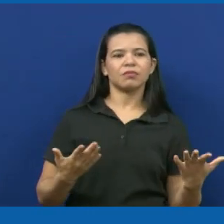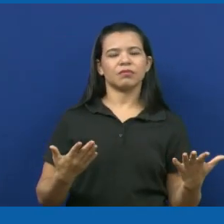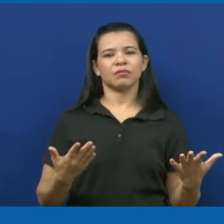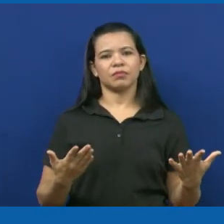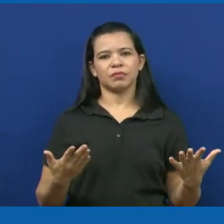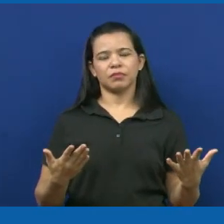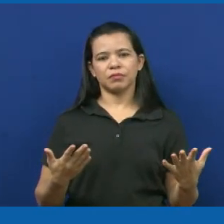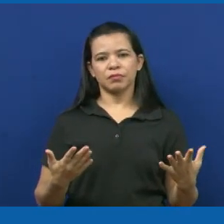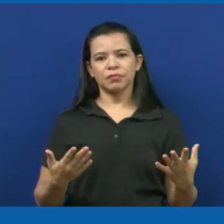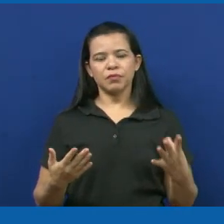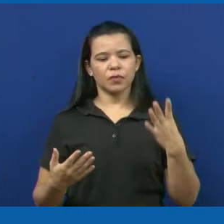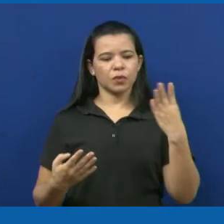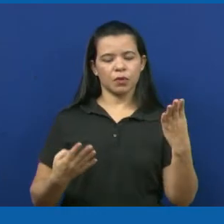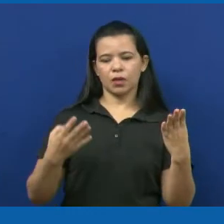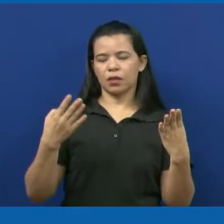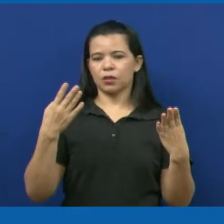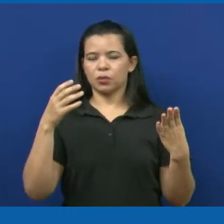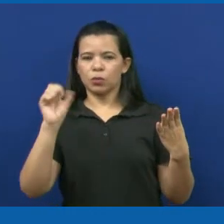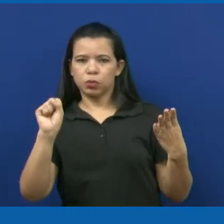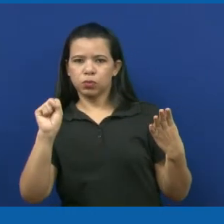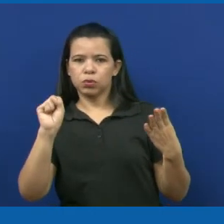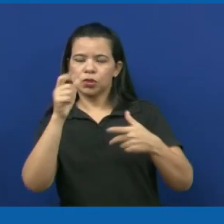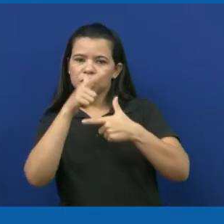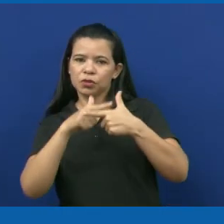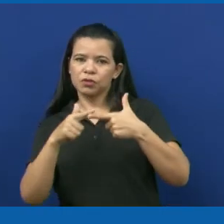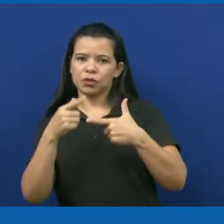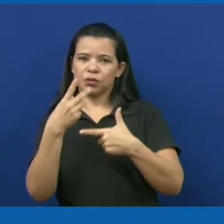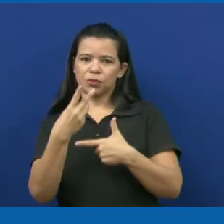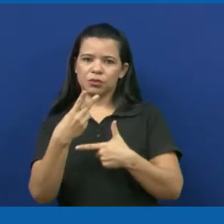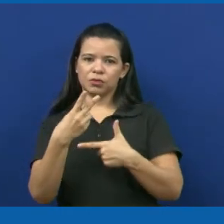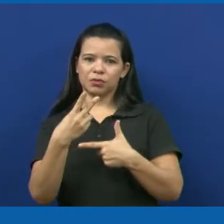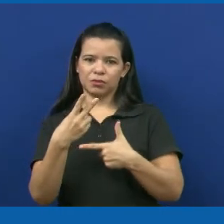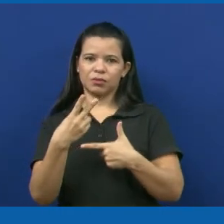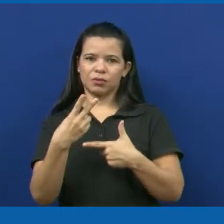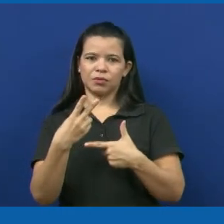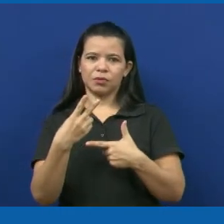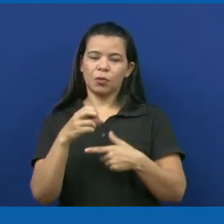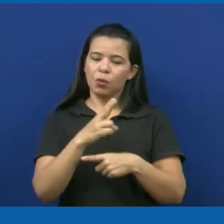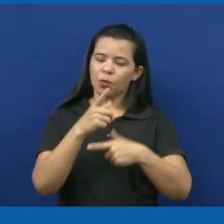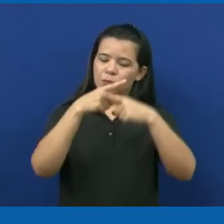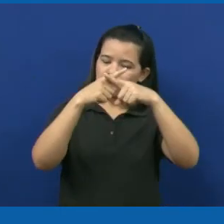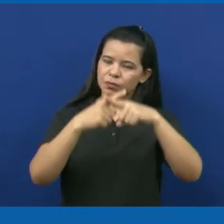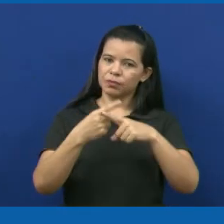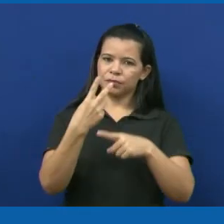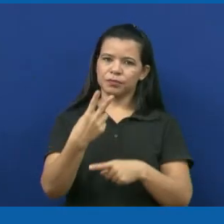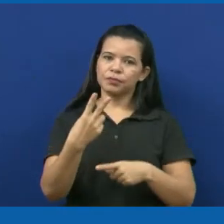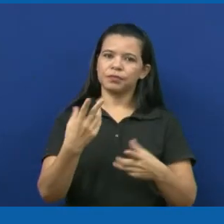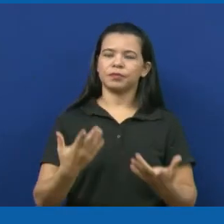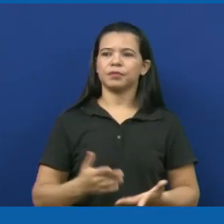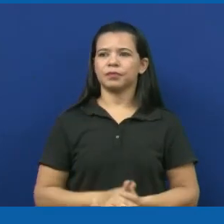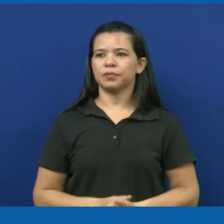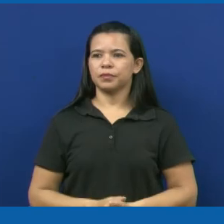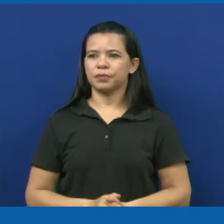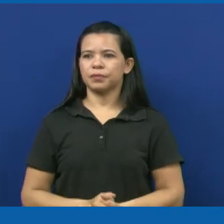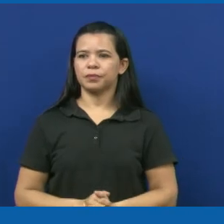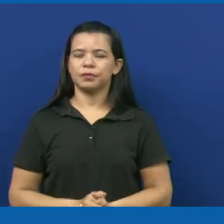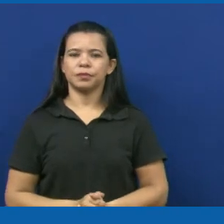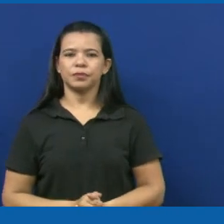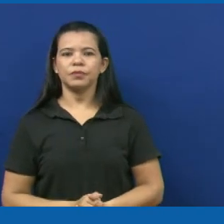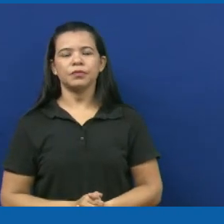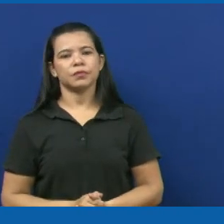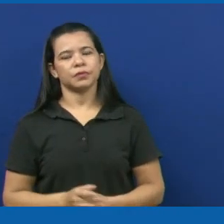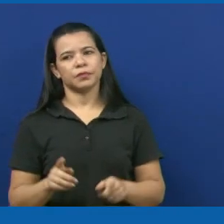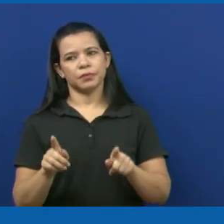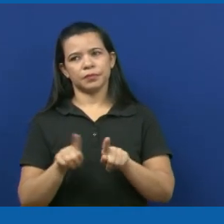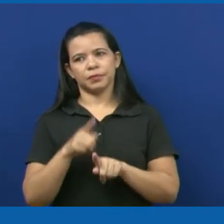por 2 a minha velocidade. De 30 para 15, eu divido por 2 o meu tempo de deslocamento. Vamos aqui agora analisar